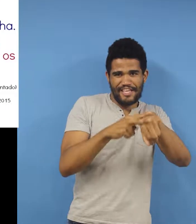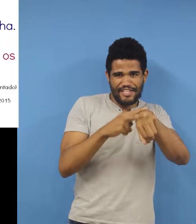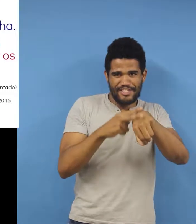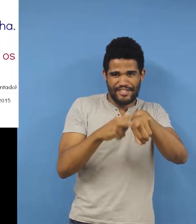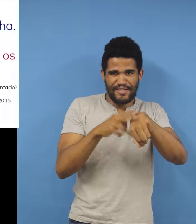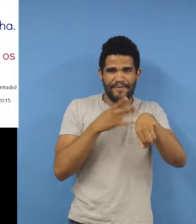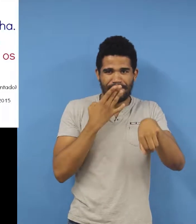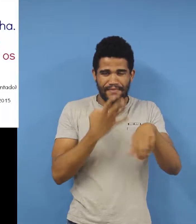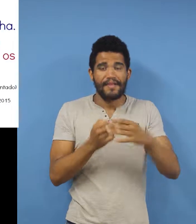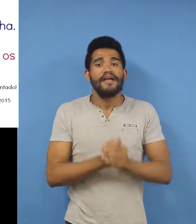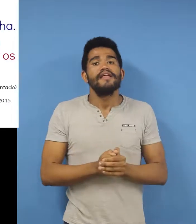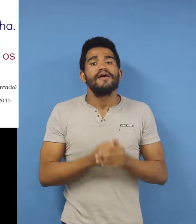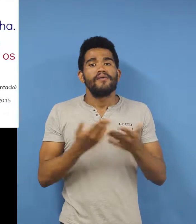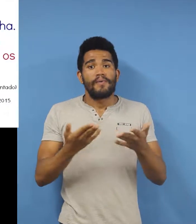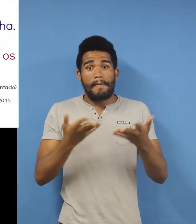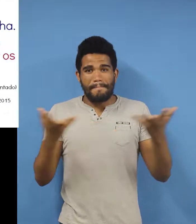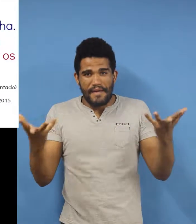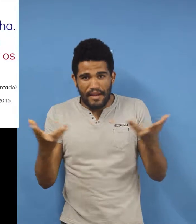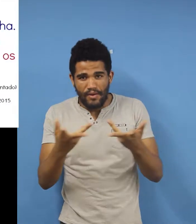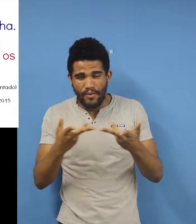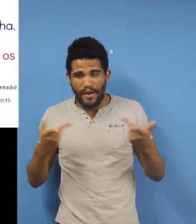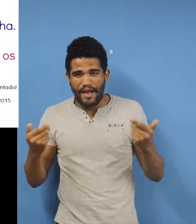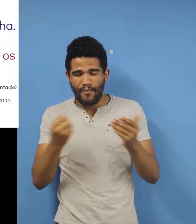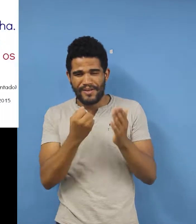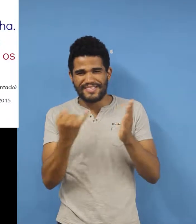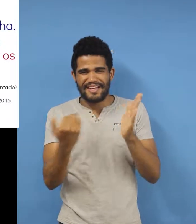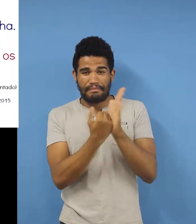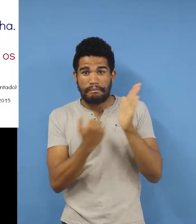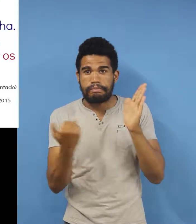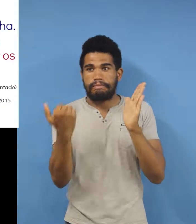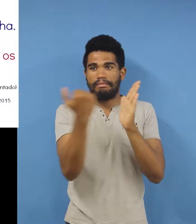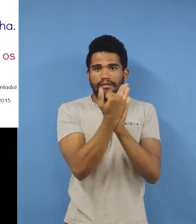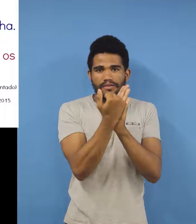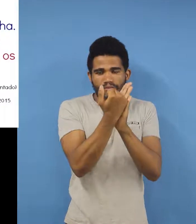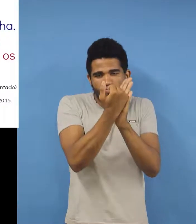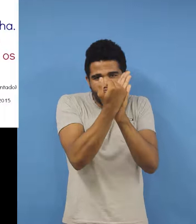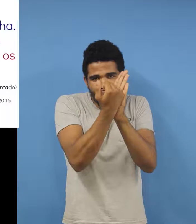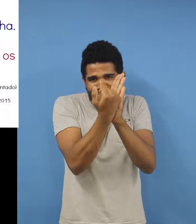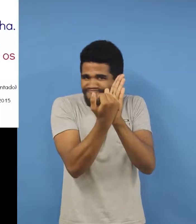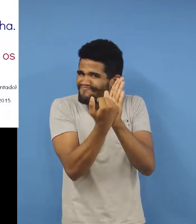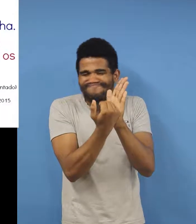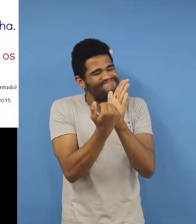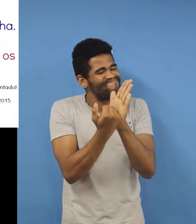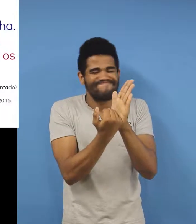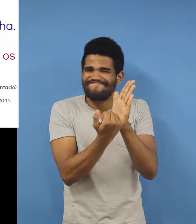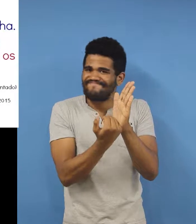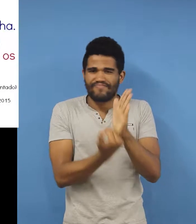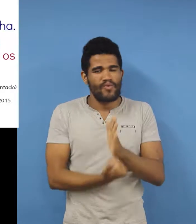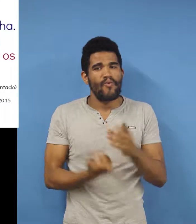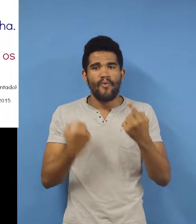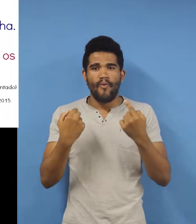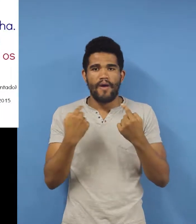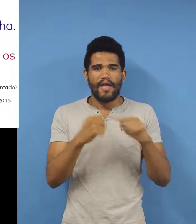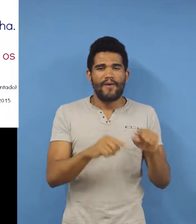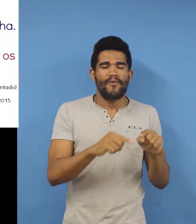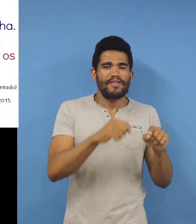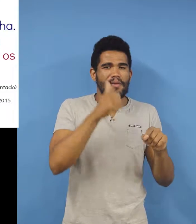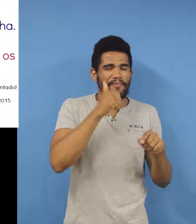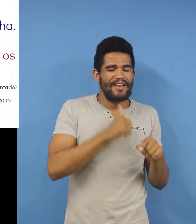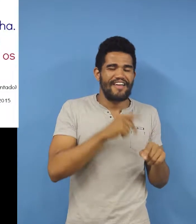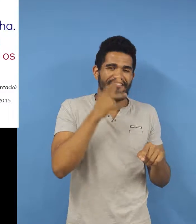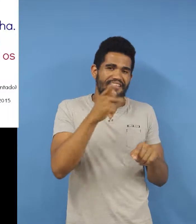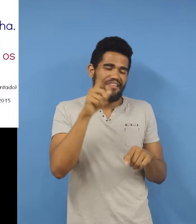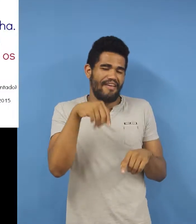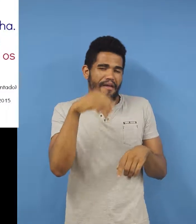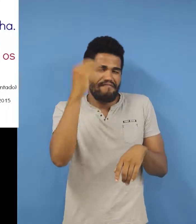continua refletindo sobre isso, ó. Mas suas ações não estão sendo satisfatórias para melhorar os índices